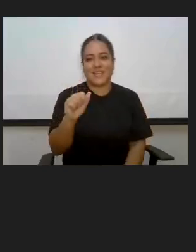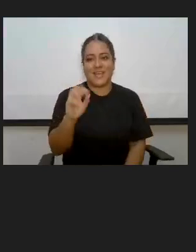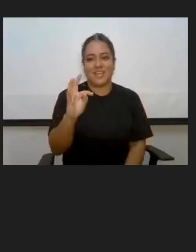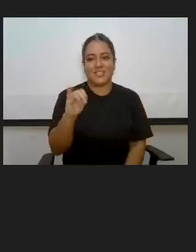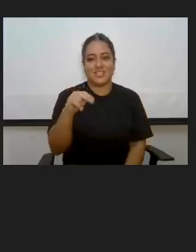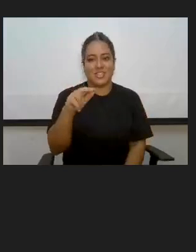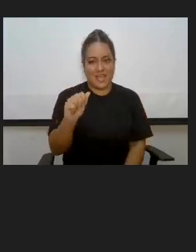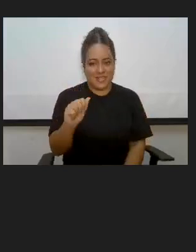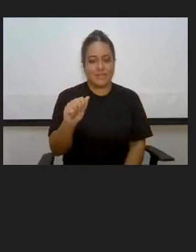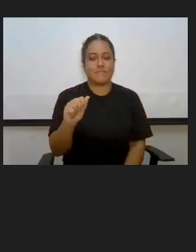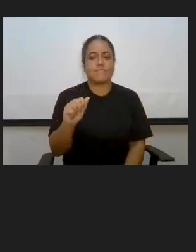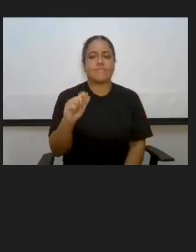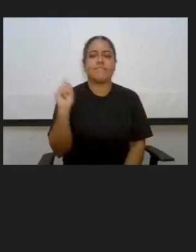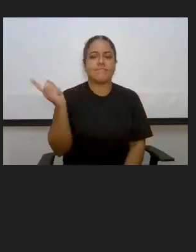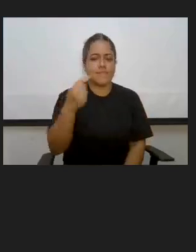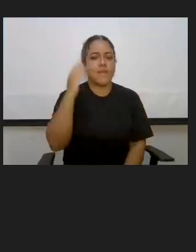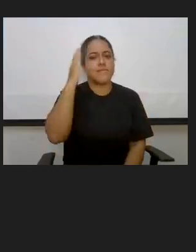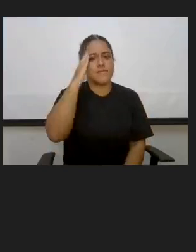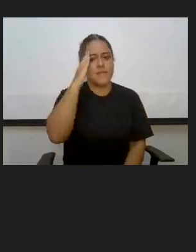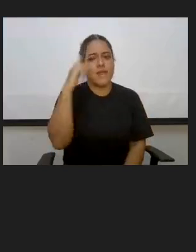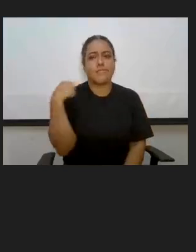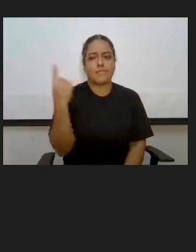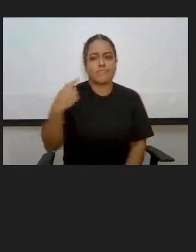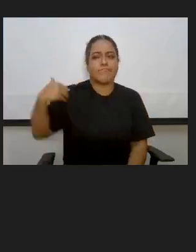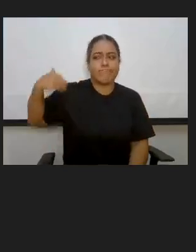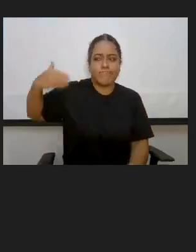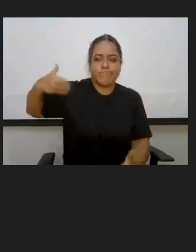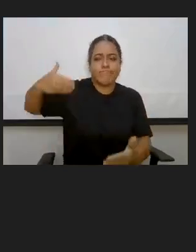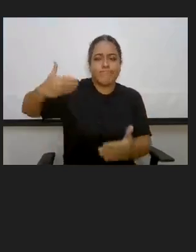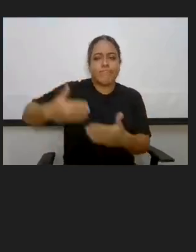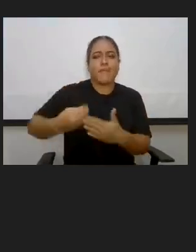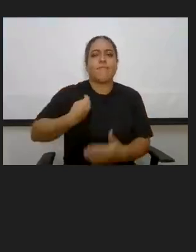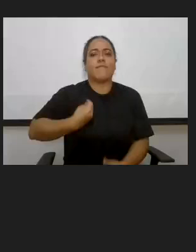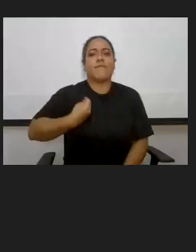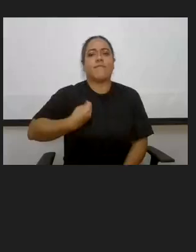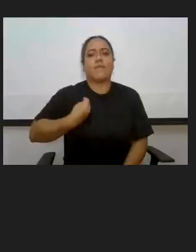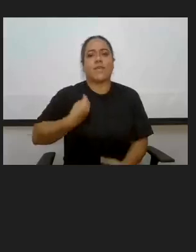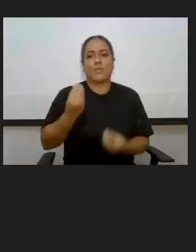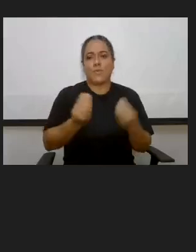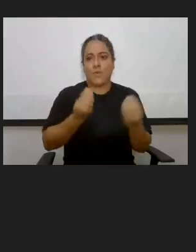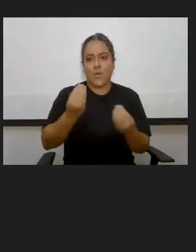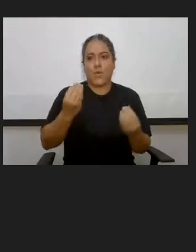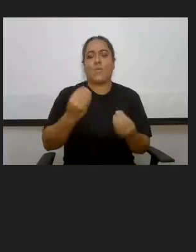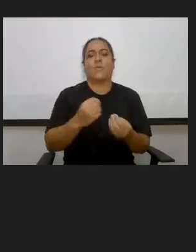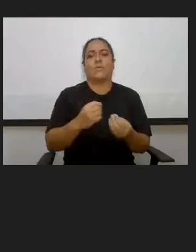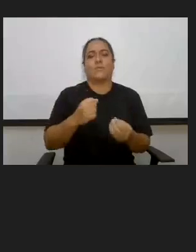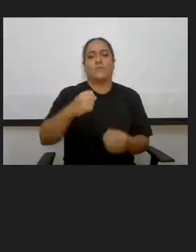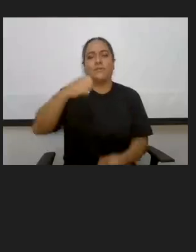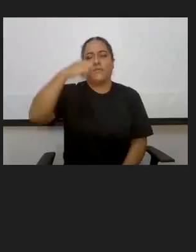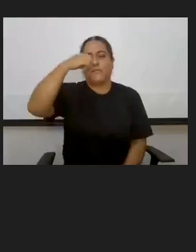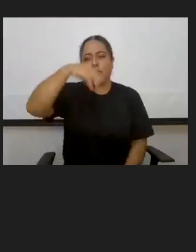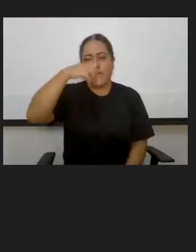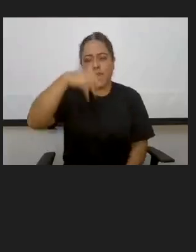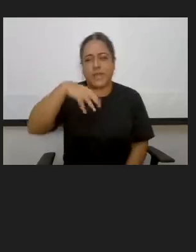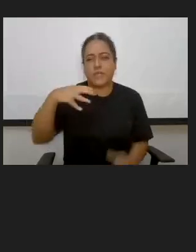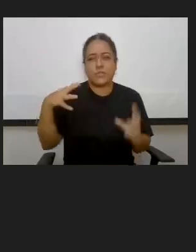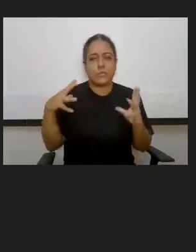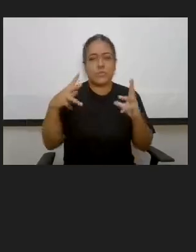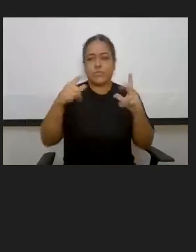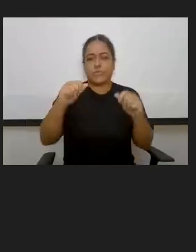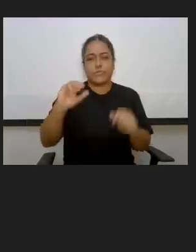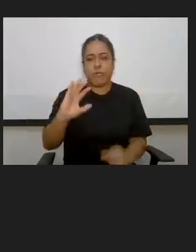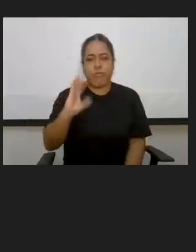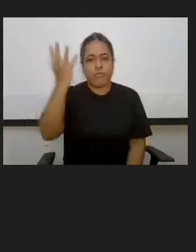Todos sabem do que a gente tem vivido nos últimos anos, né, das violências todas